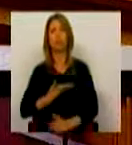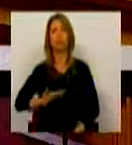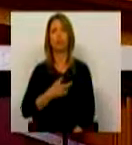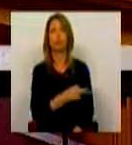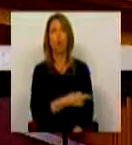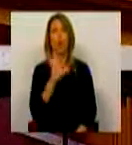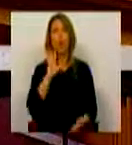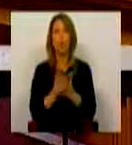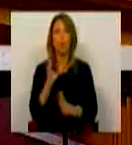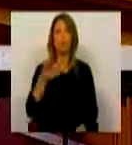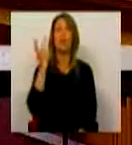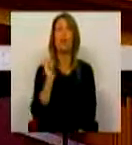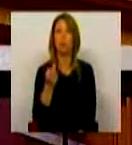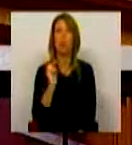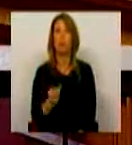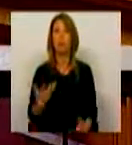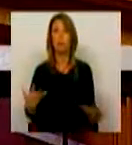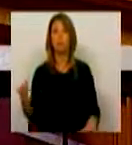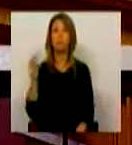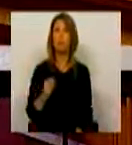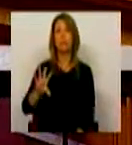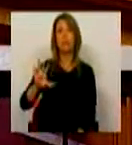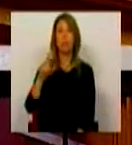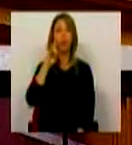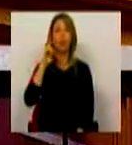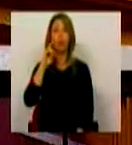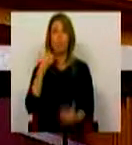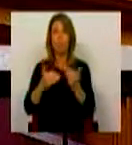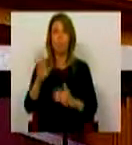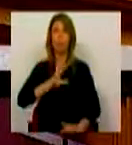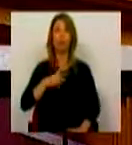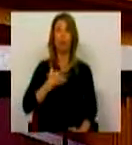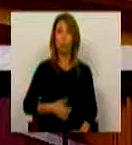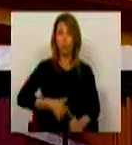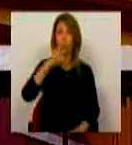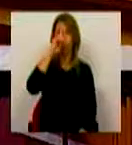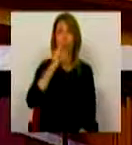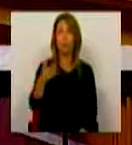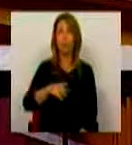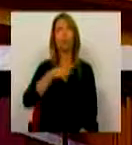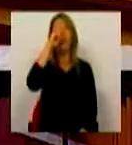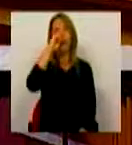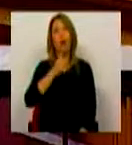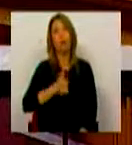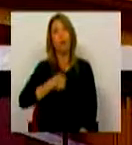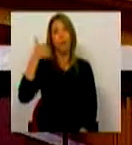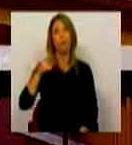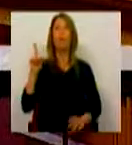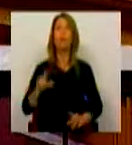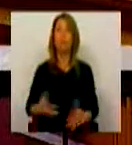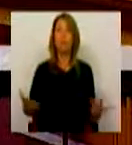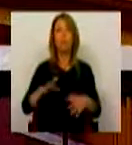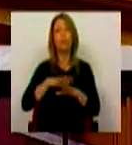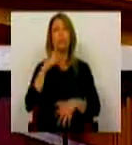anos. Convém recordar que somos o terceiro país mais seguro do mundo. Convém recordar ainda que colocámos no sistema de justiça, tal como